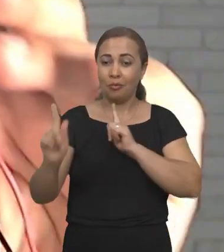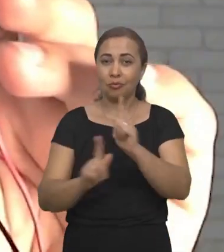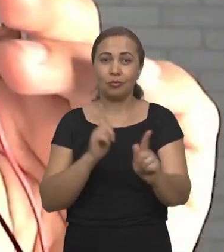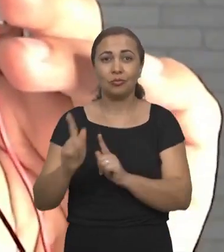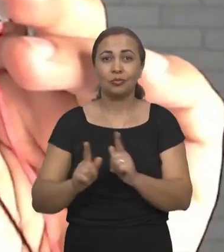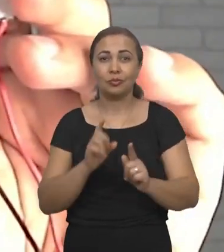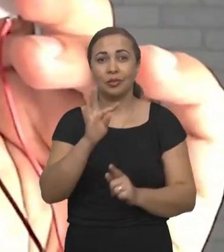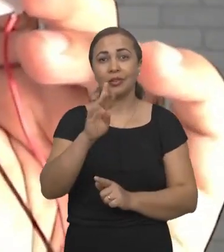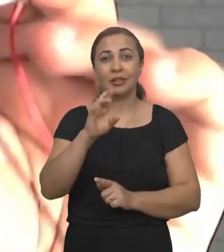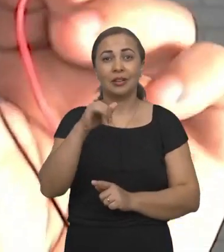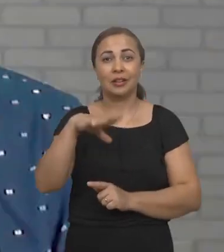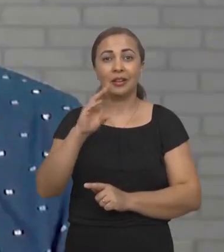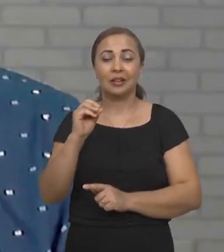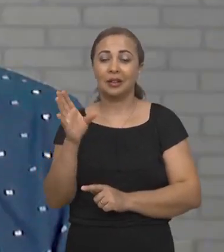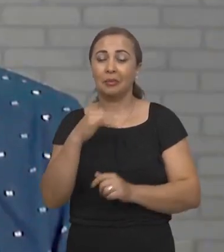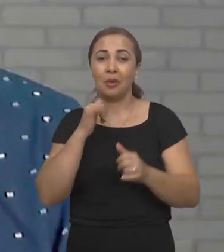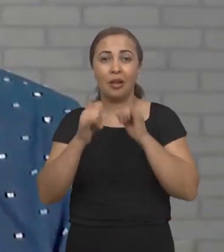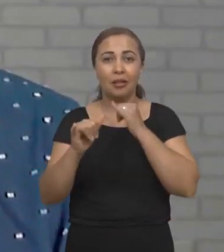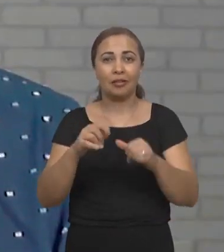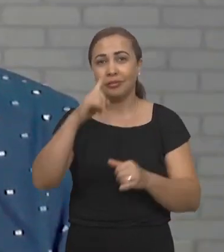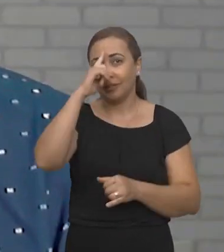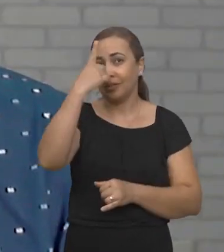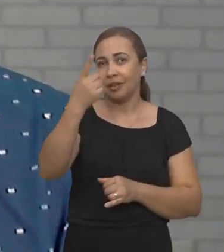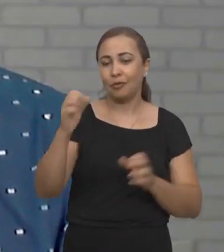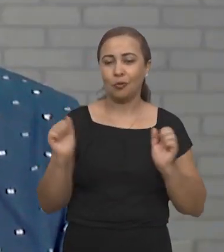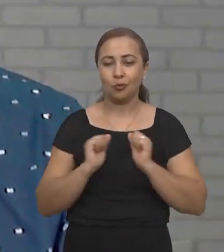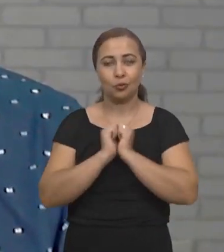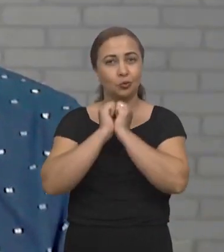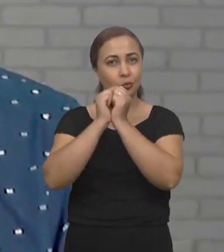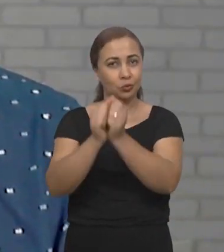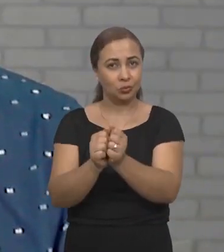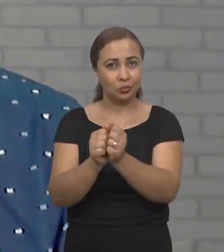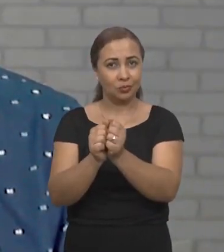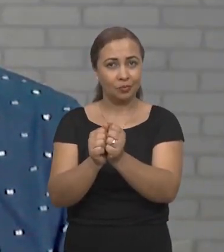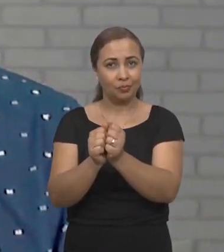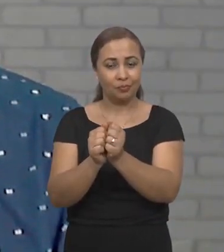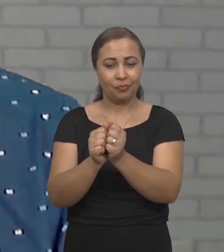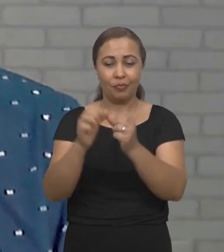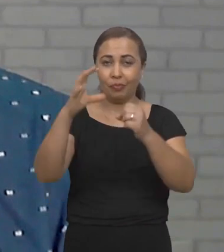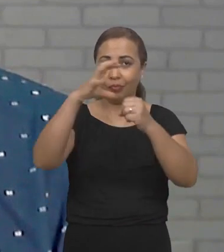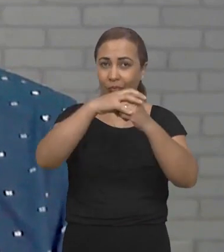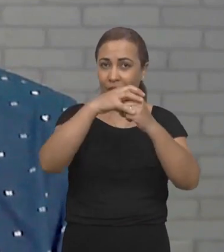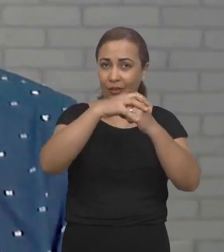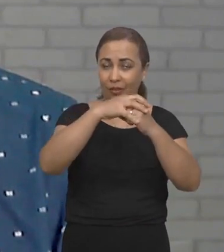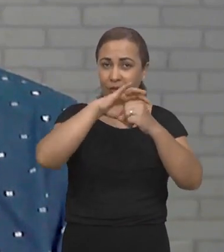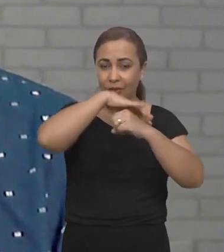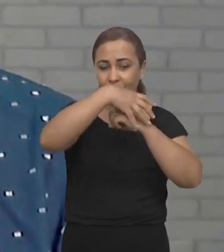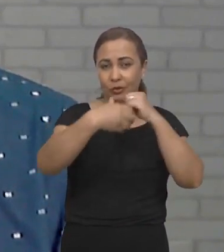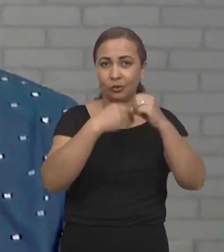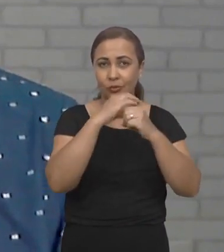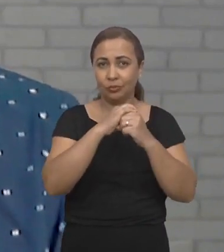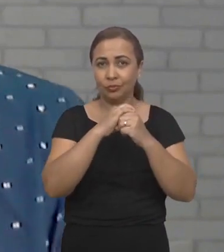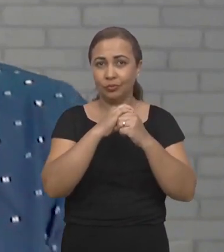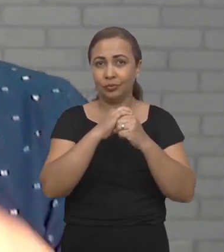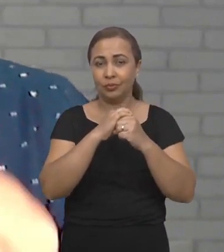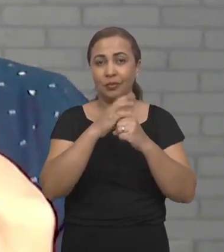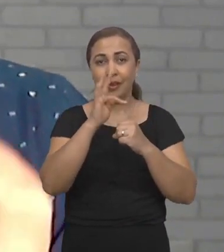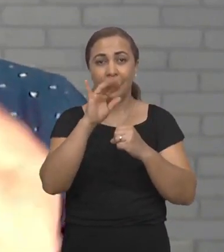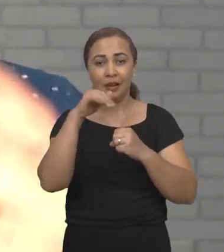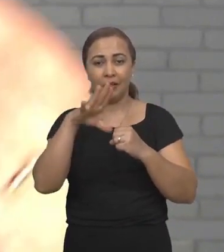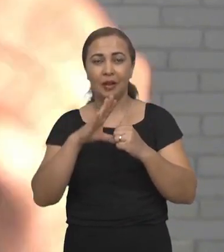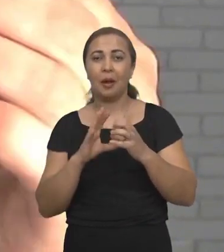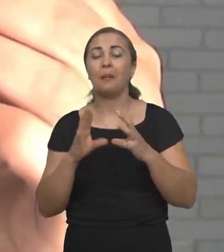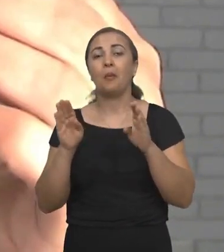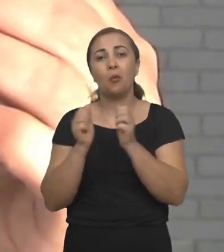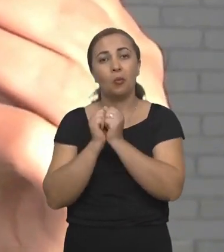termoelétrico como esse aqui. A ideia foi juntar um dispositivo gerador termoelétrico como esse,